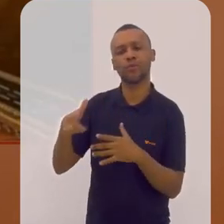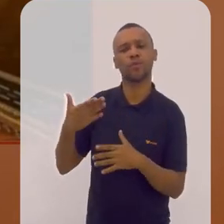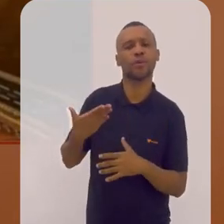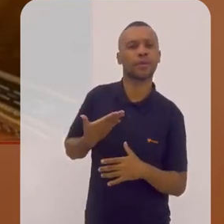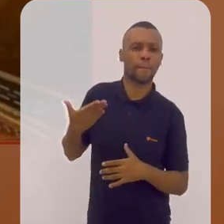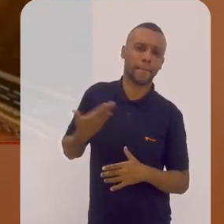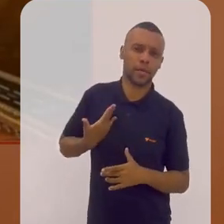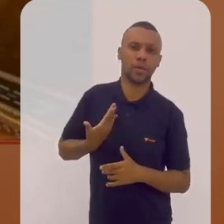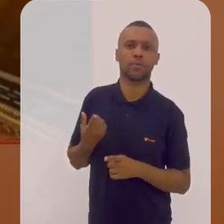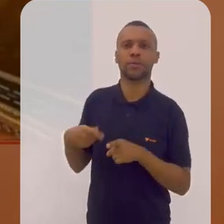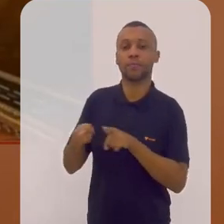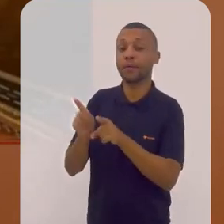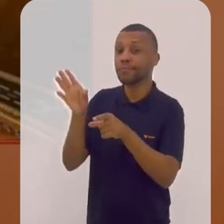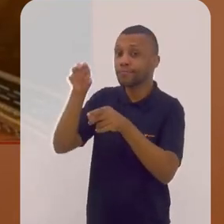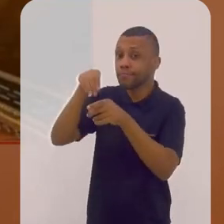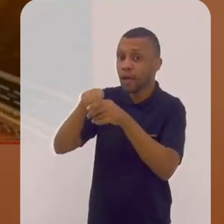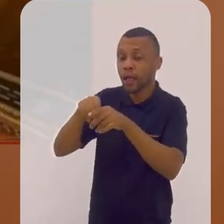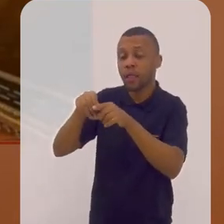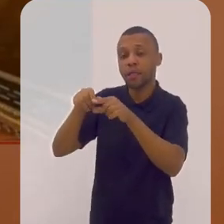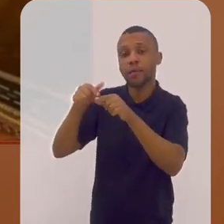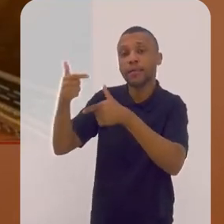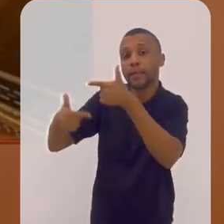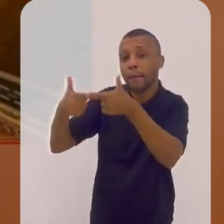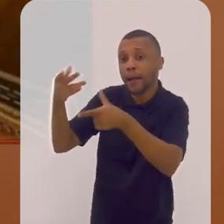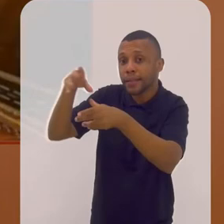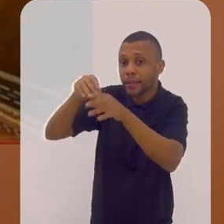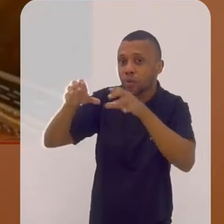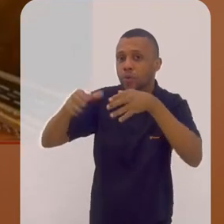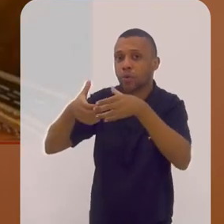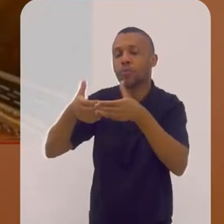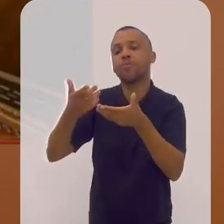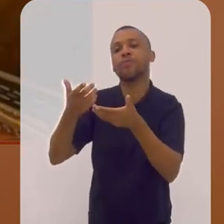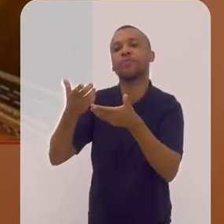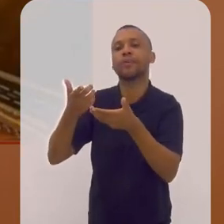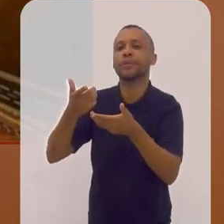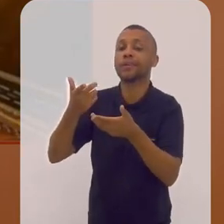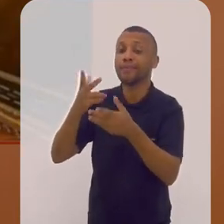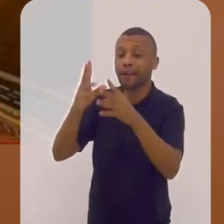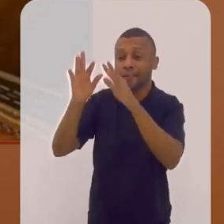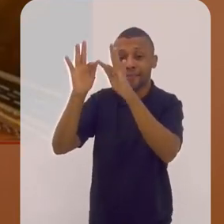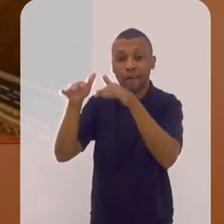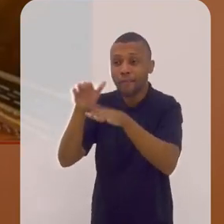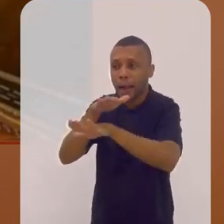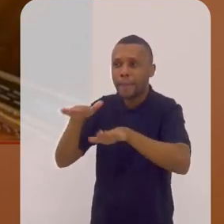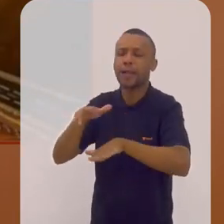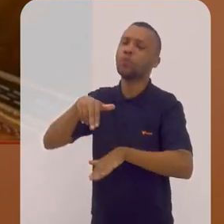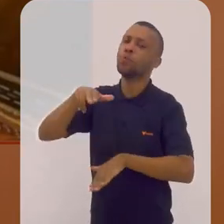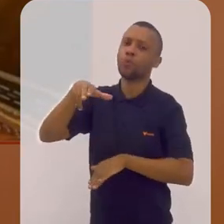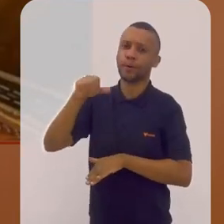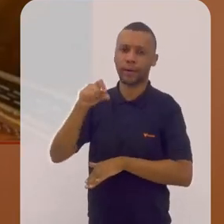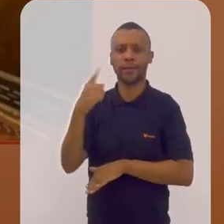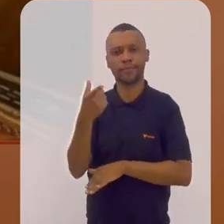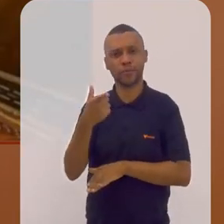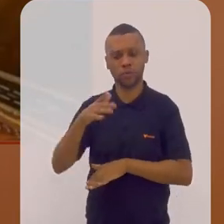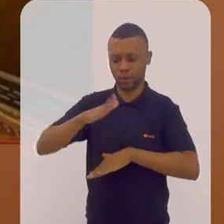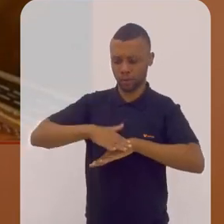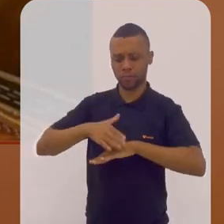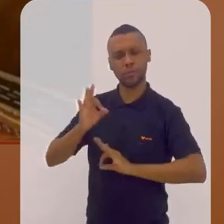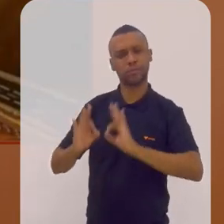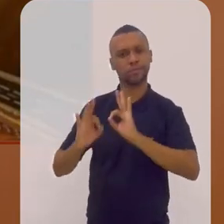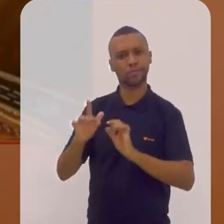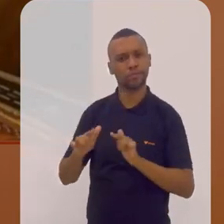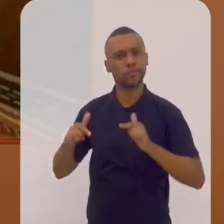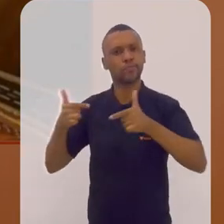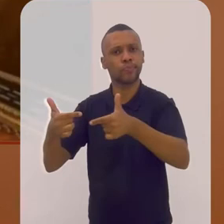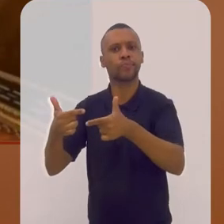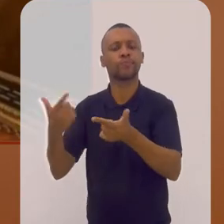meus colaboradores e para a rede do Música Brasil que é um trabalho que não vai acabar nunca, vai sobreviver a nós, não é? Estamos fazendo a